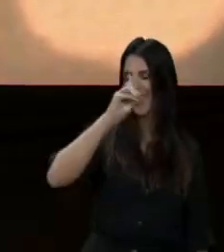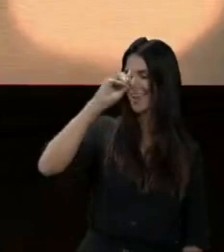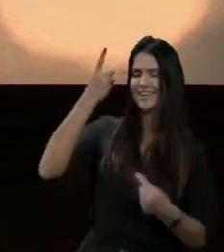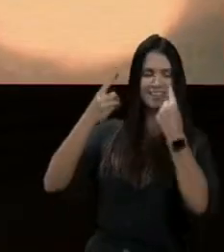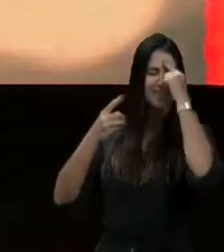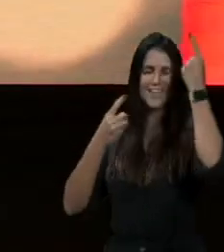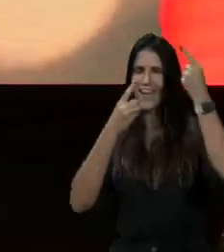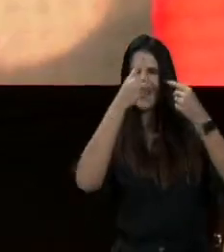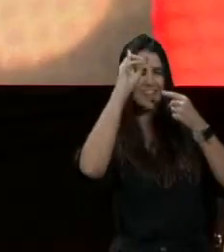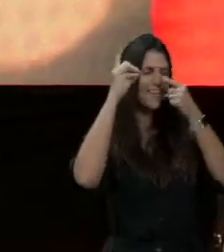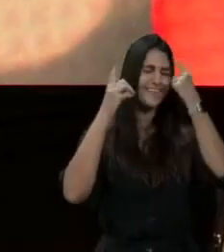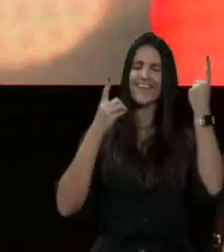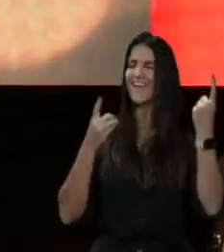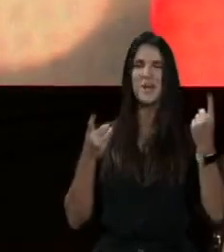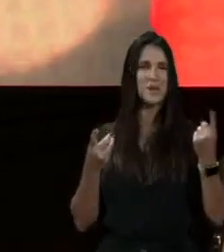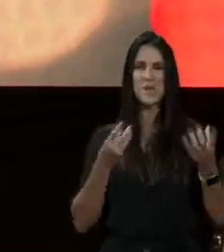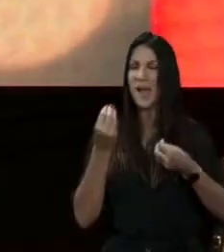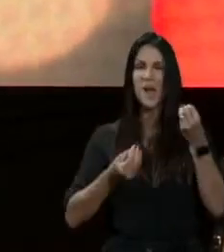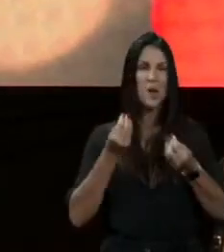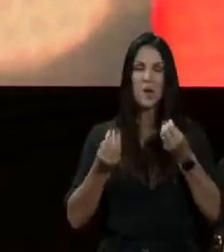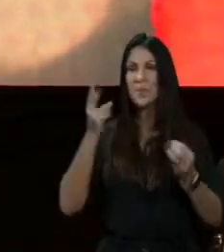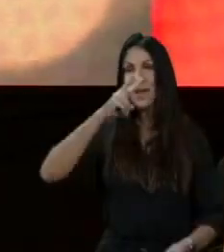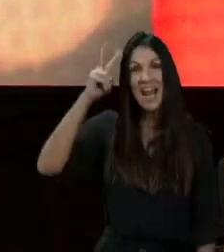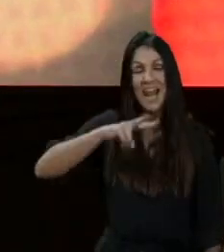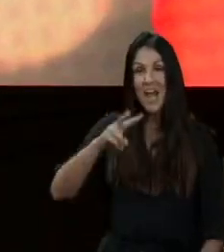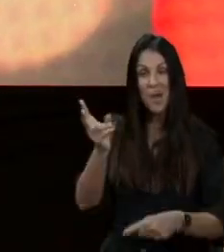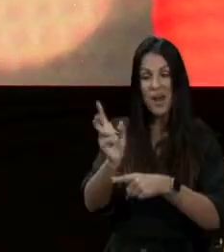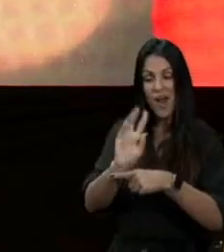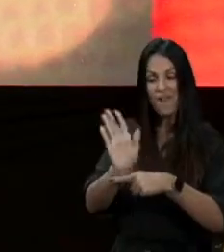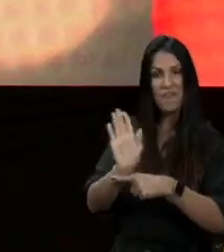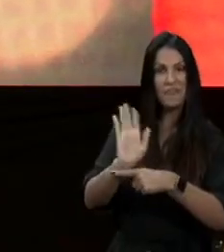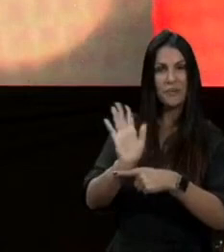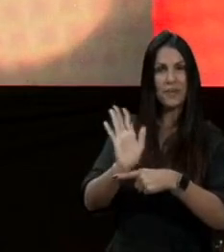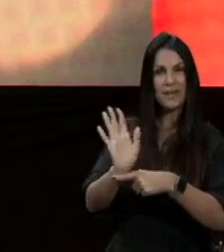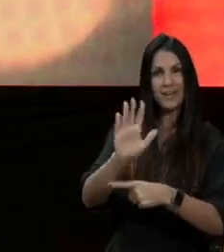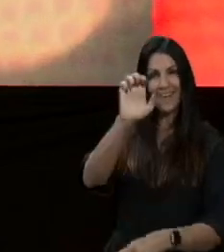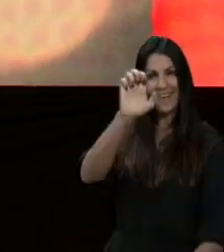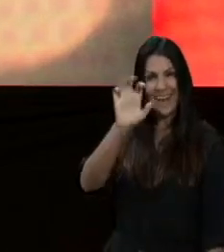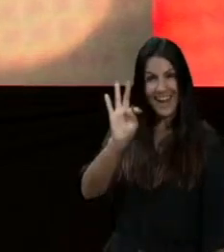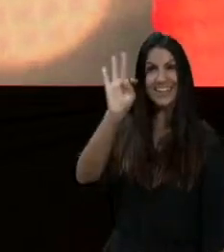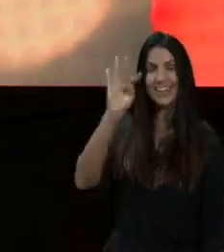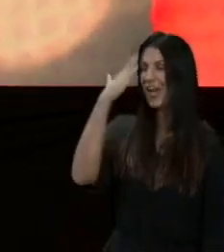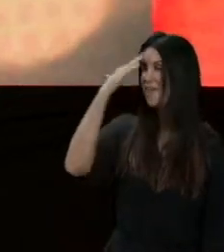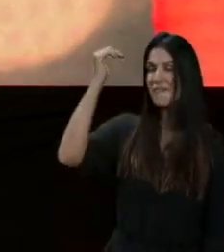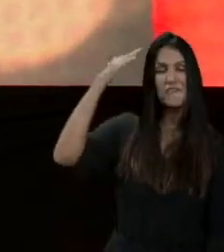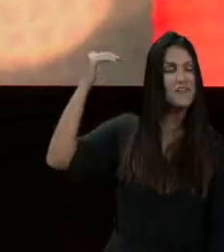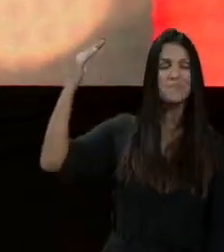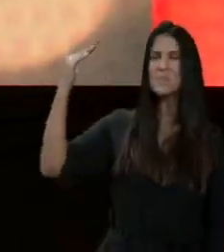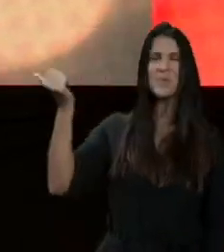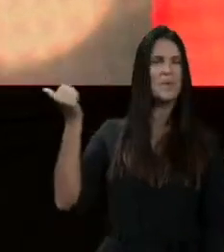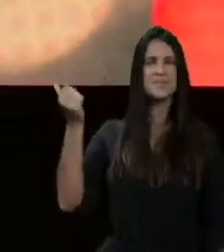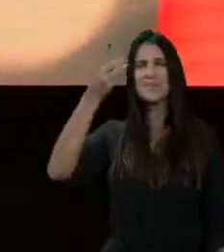lembra pretendo ET phone home meu Deus do céu eu vi aquele se umas 10 vezes que mudou a história do